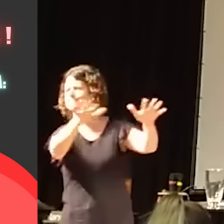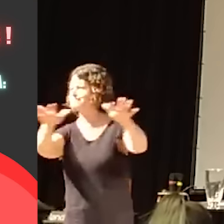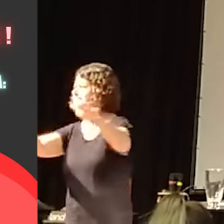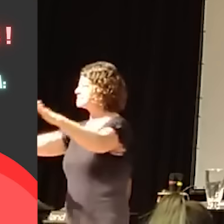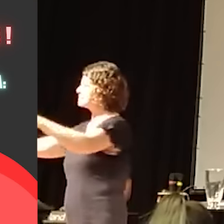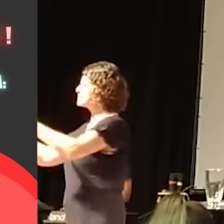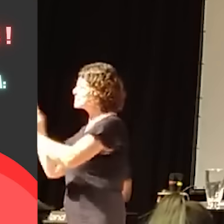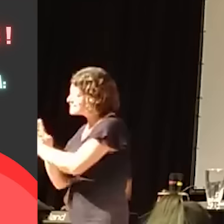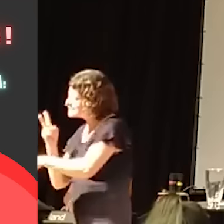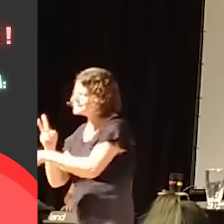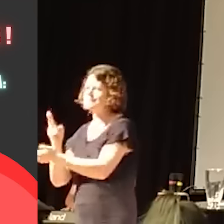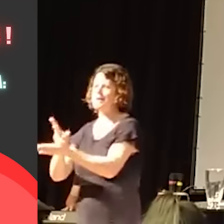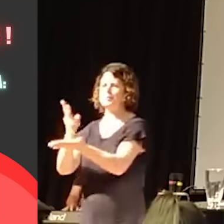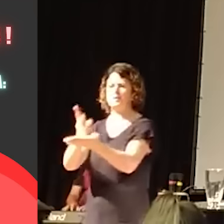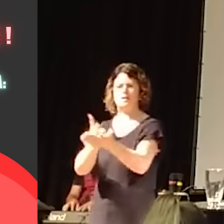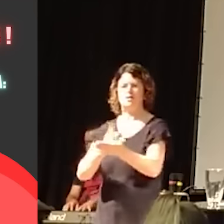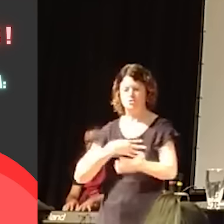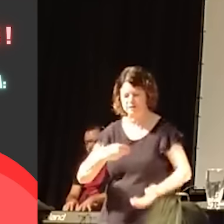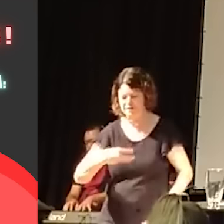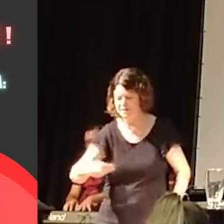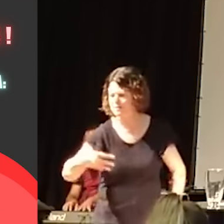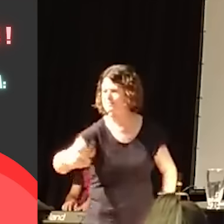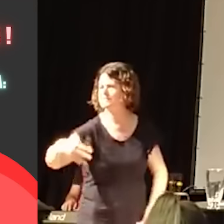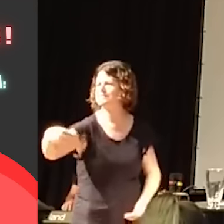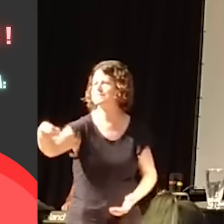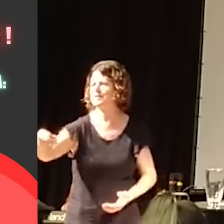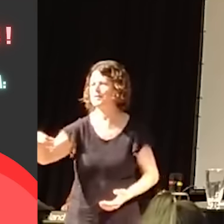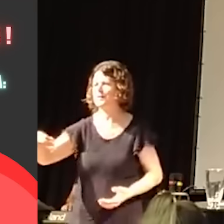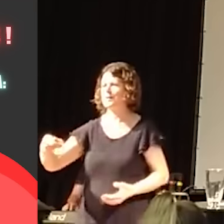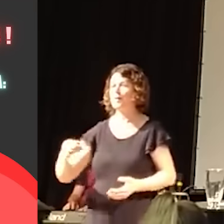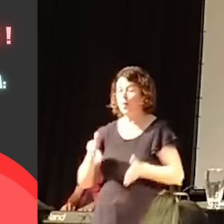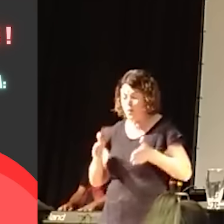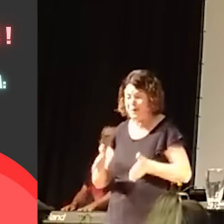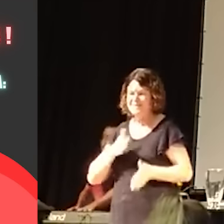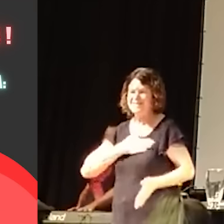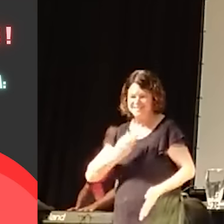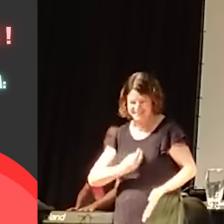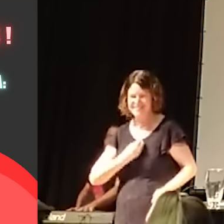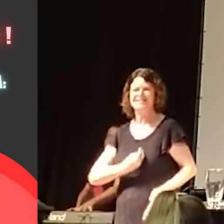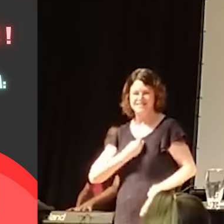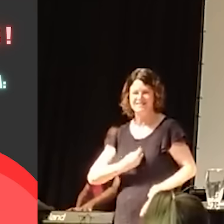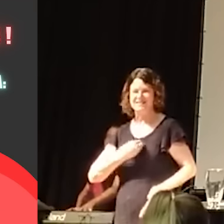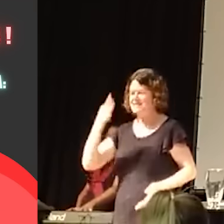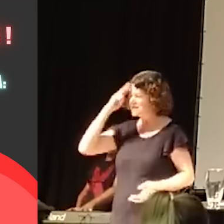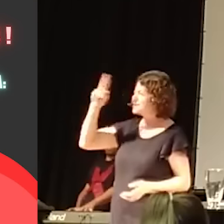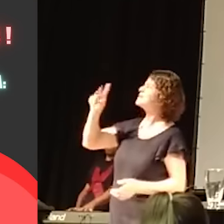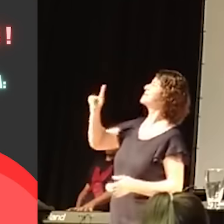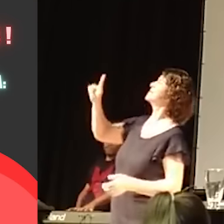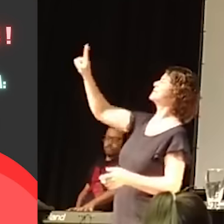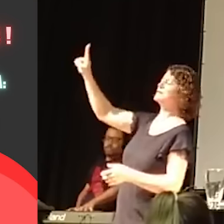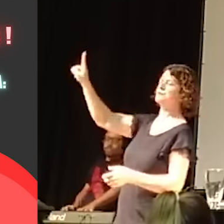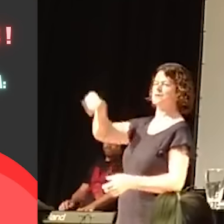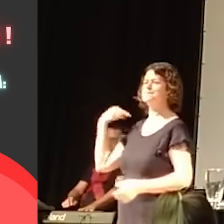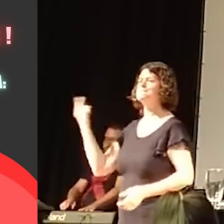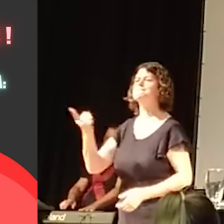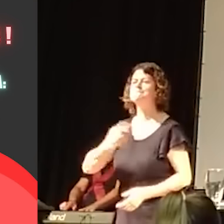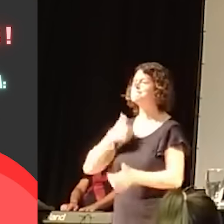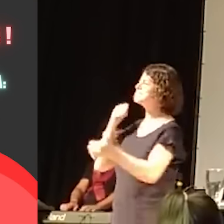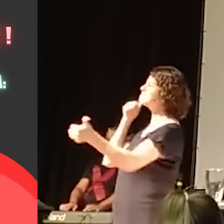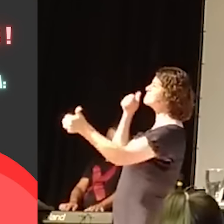todo tempo geração em geração através das nossas vidas Senhor Deus nós nos